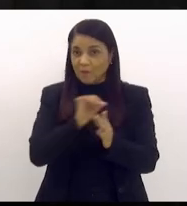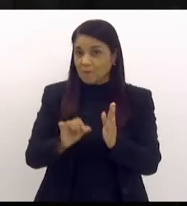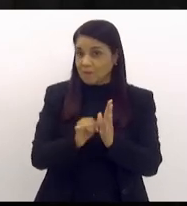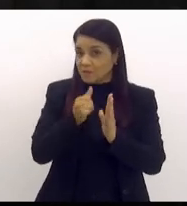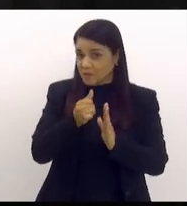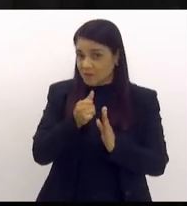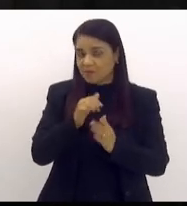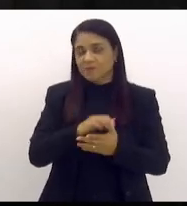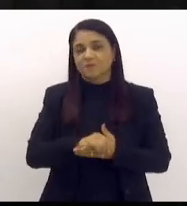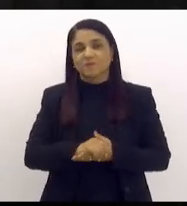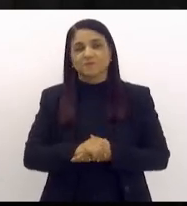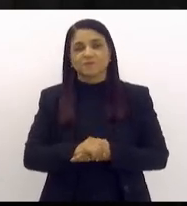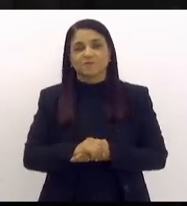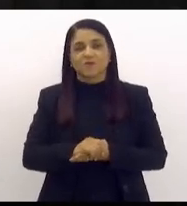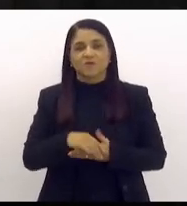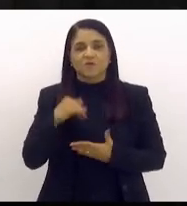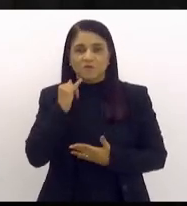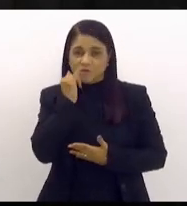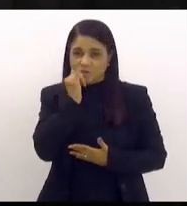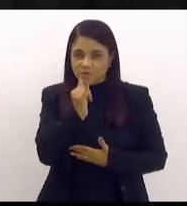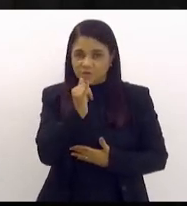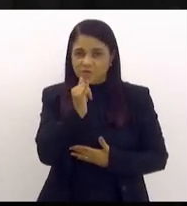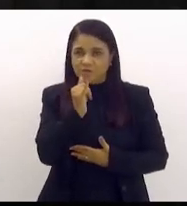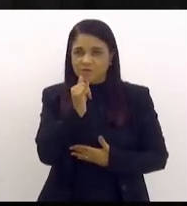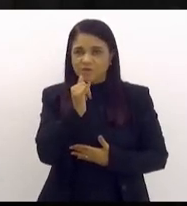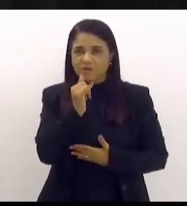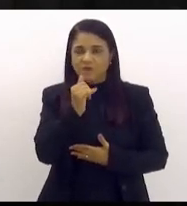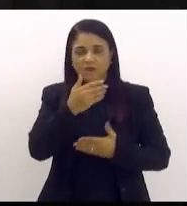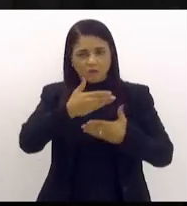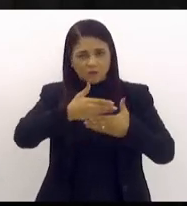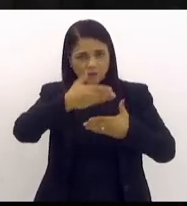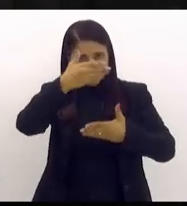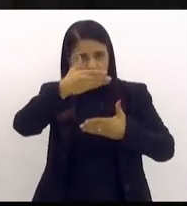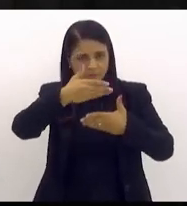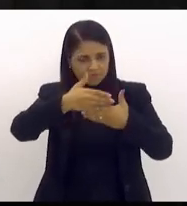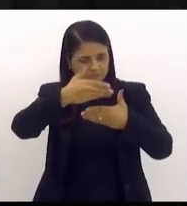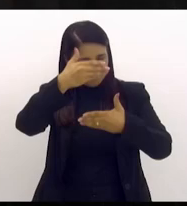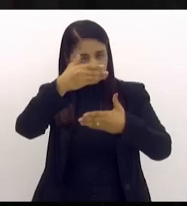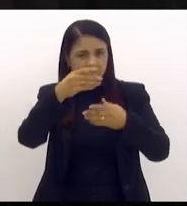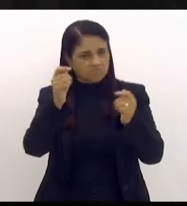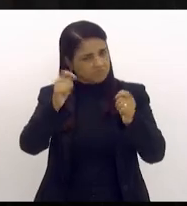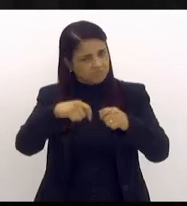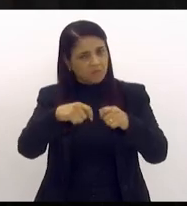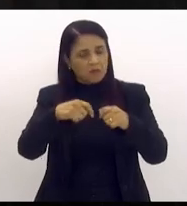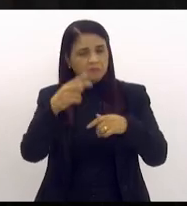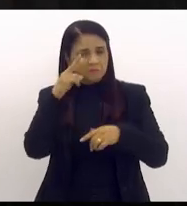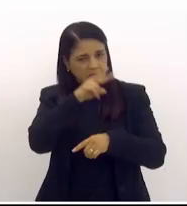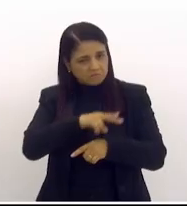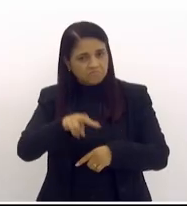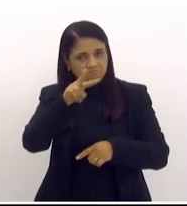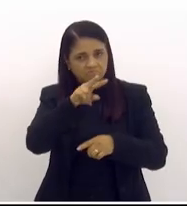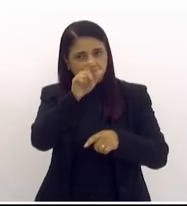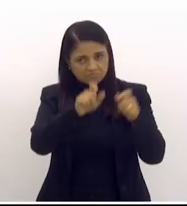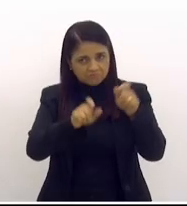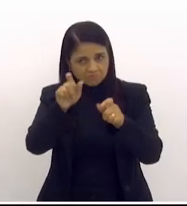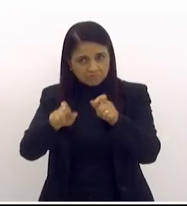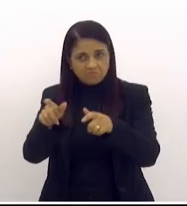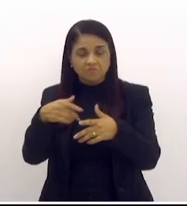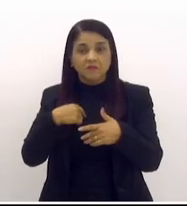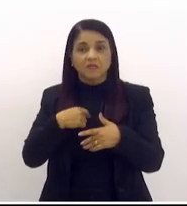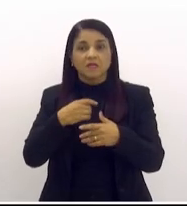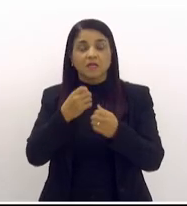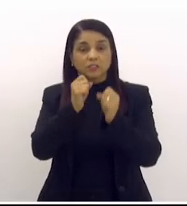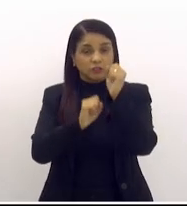lugar eu acho que é bom falar e aí pode deixar a apresentação ali também pro pessoal ver é que o a indústria